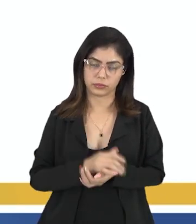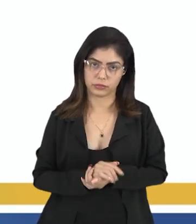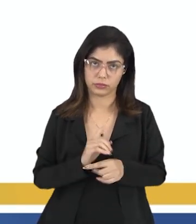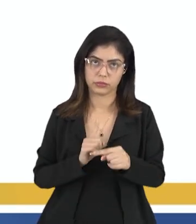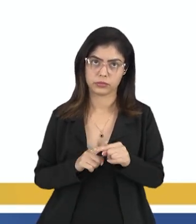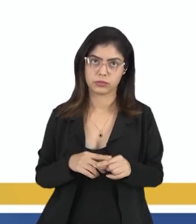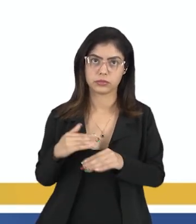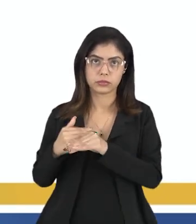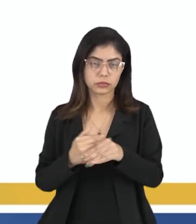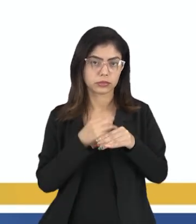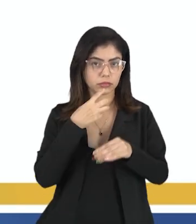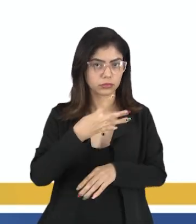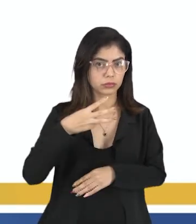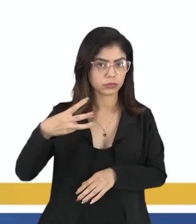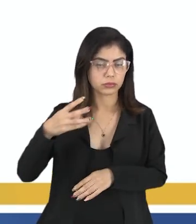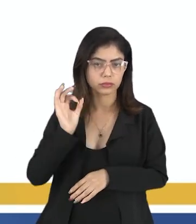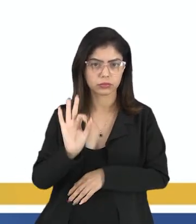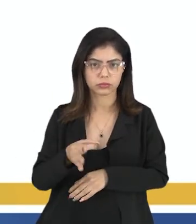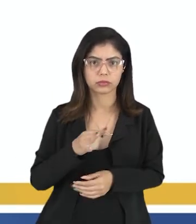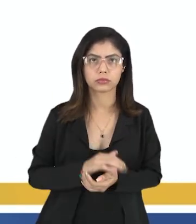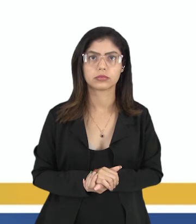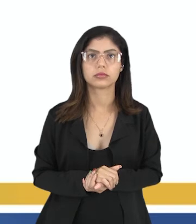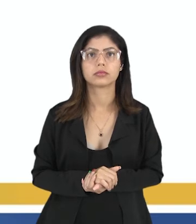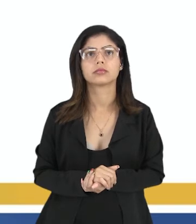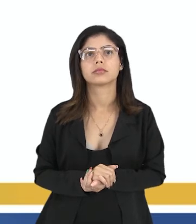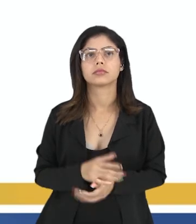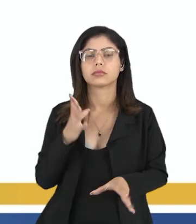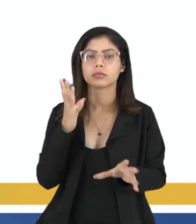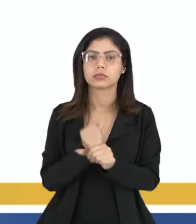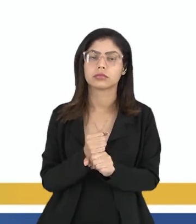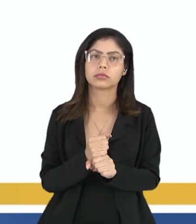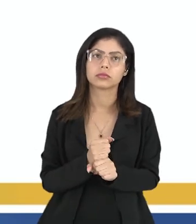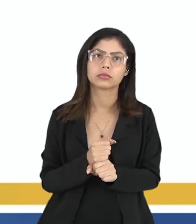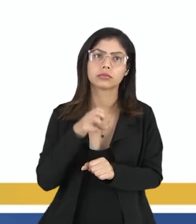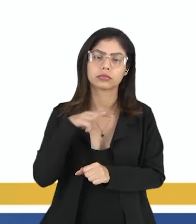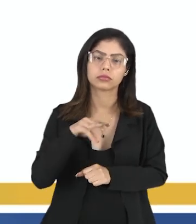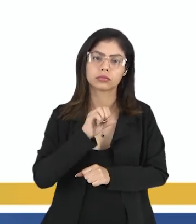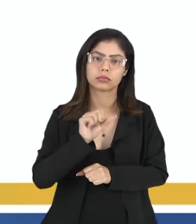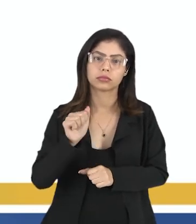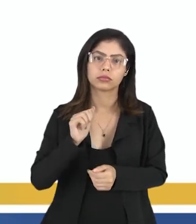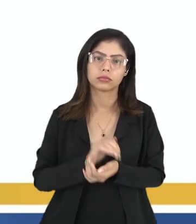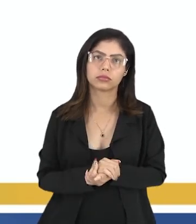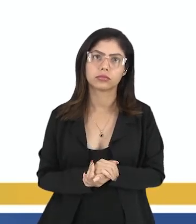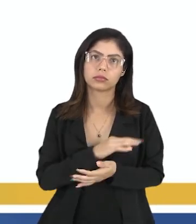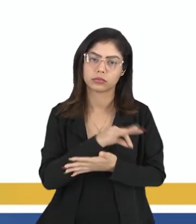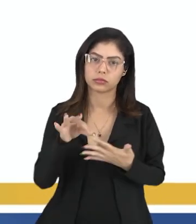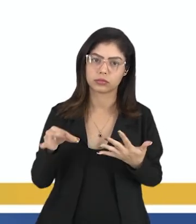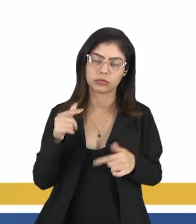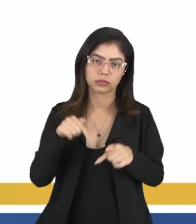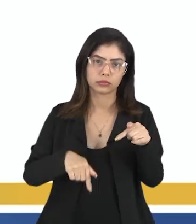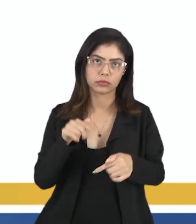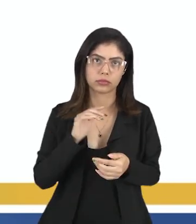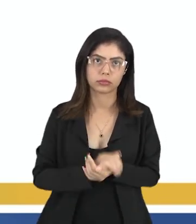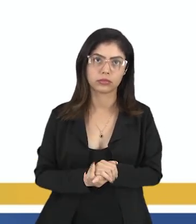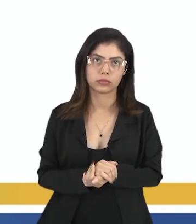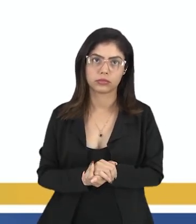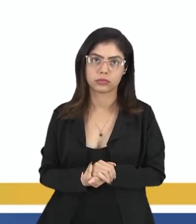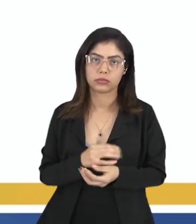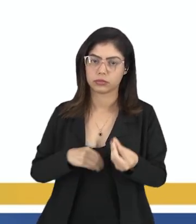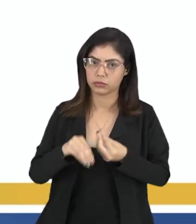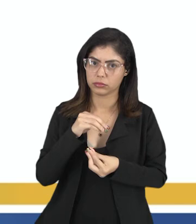3 é igual a 43, certo? Então, se a gente somar a massa desses elementos químicos, lado